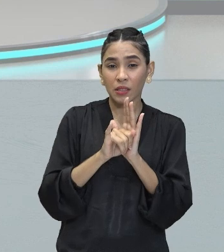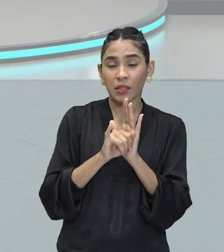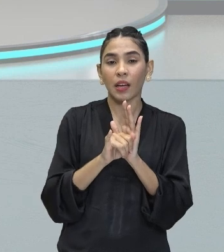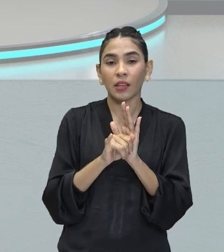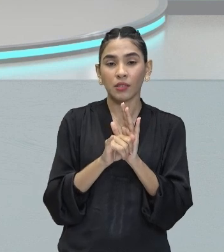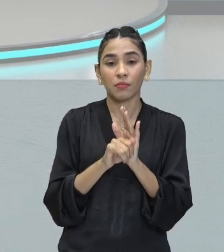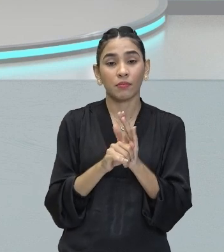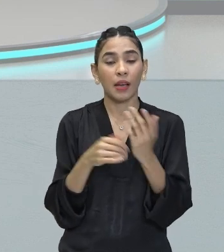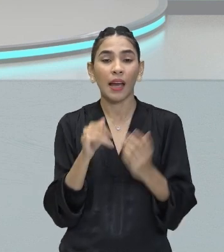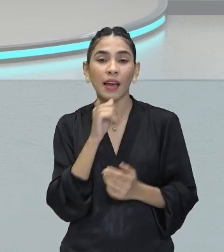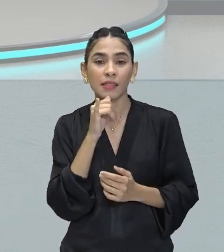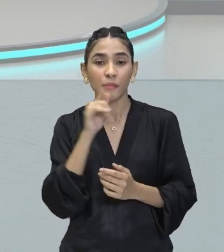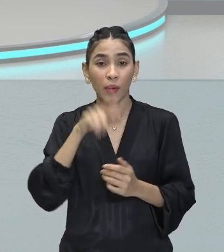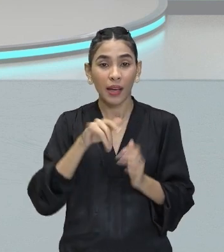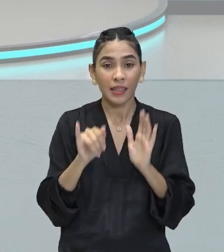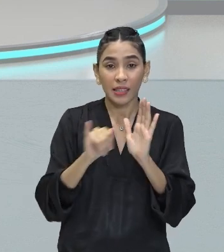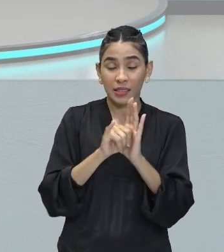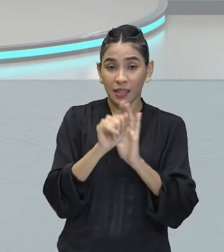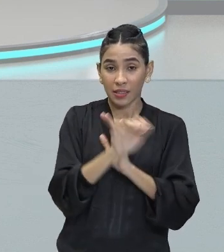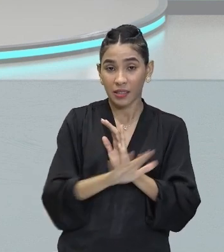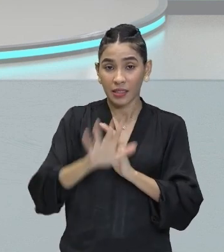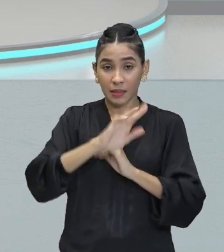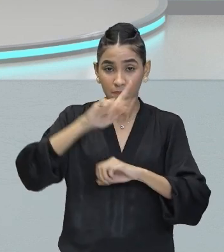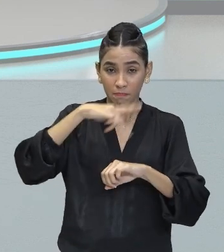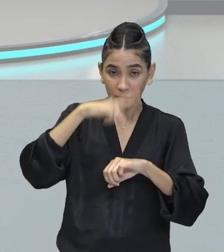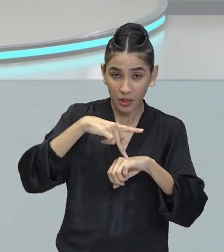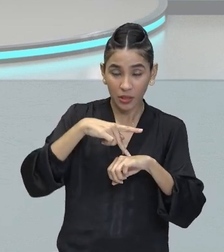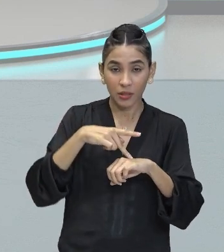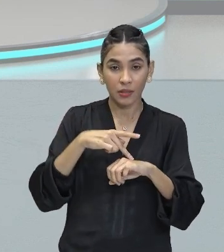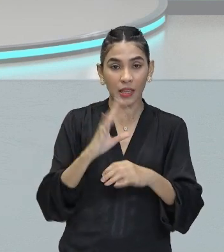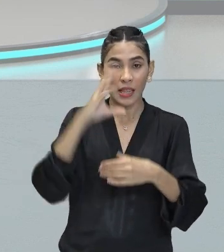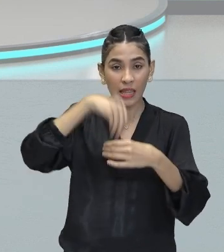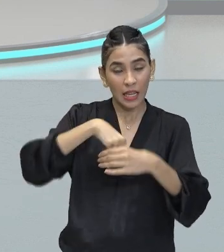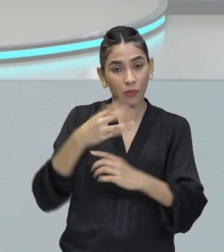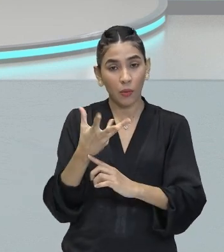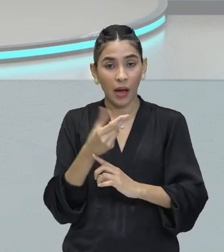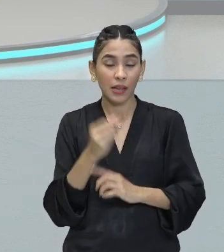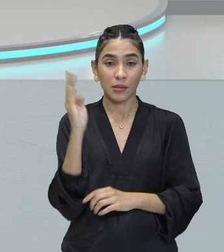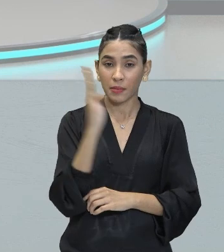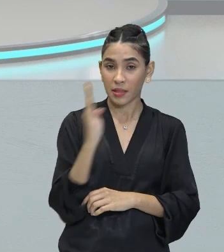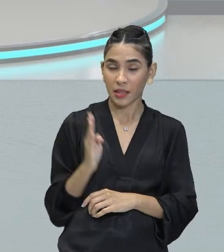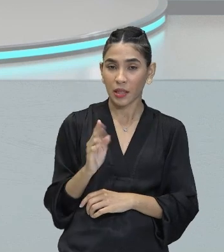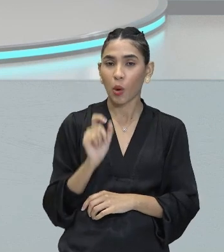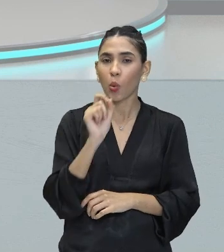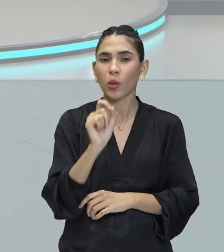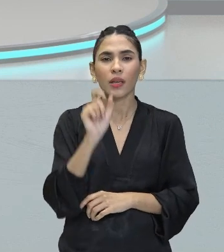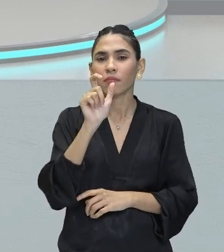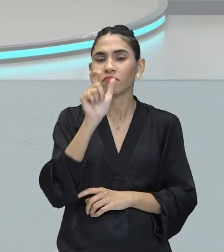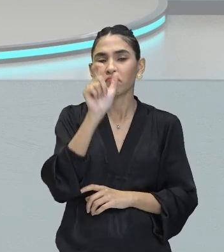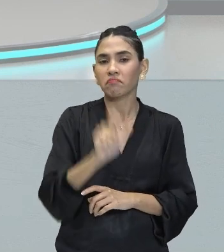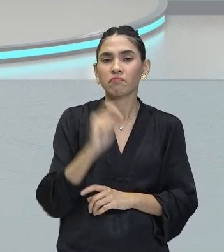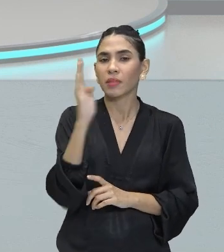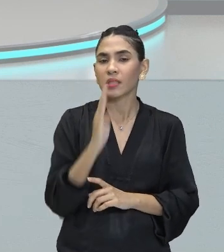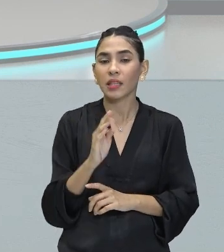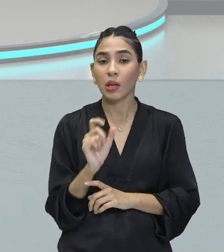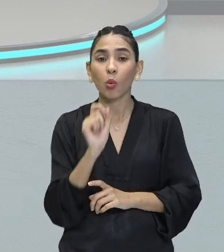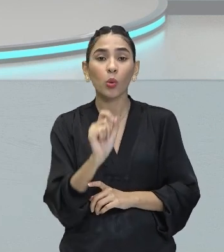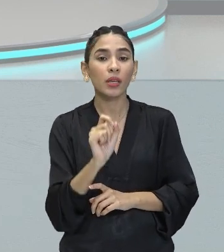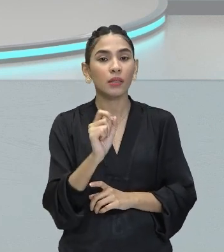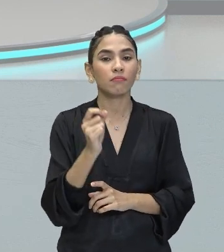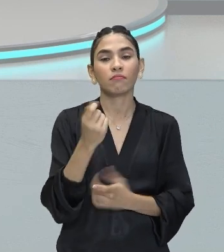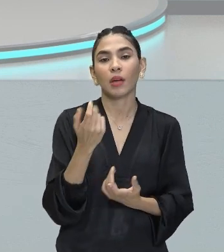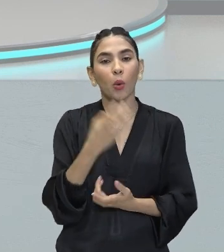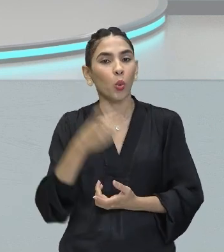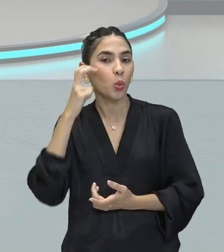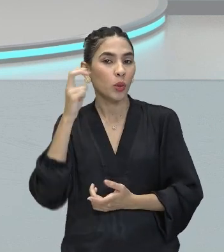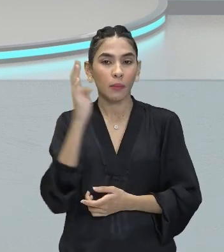neste caso é a identidade nacional nas artes brasileiras, né? O que é ser brasileiro, o que é a cultura brasileira dentro